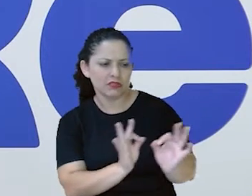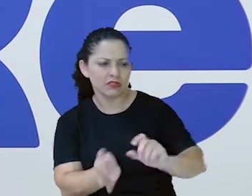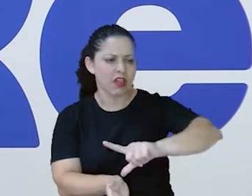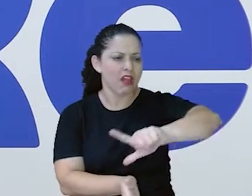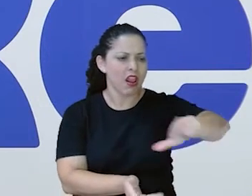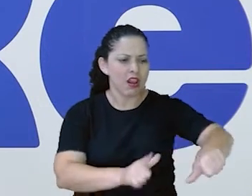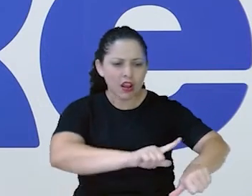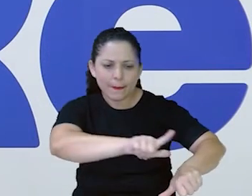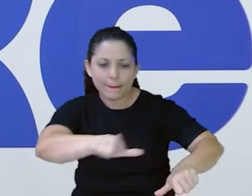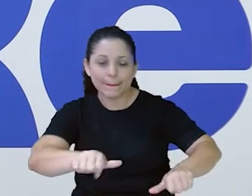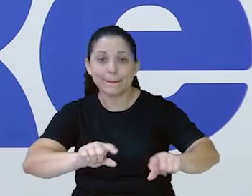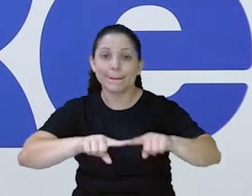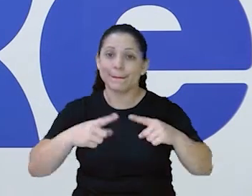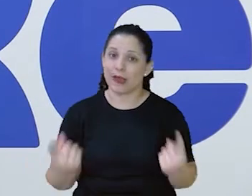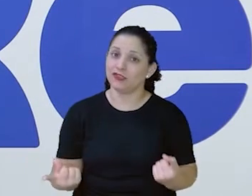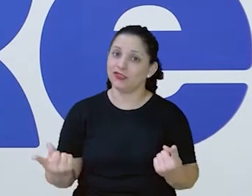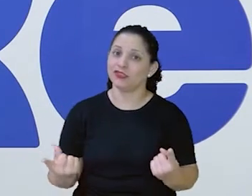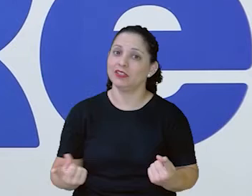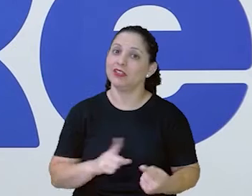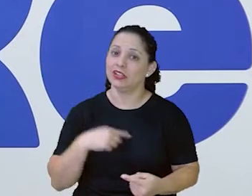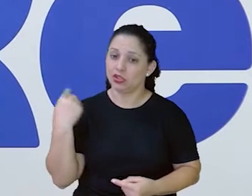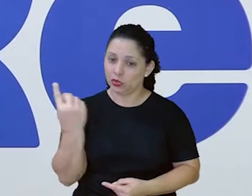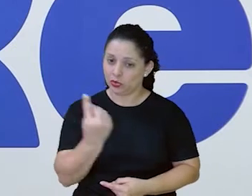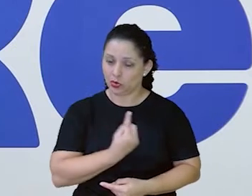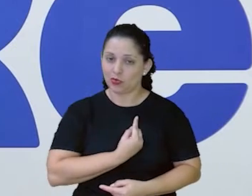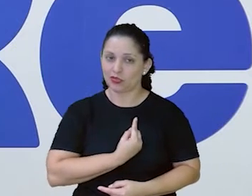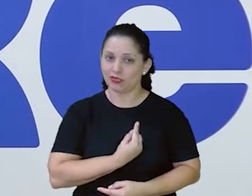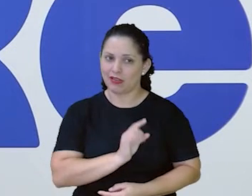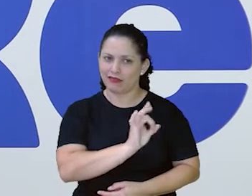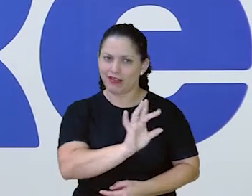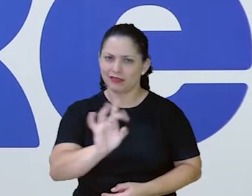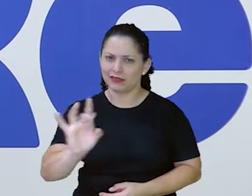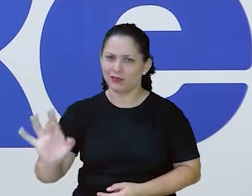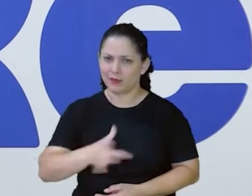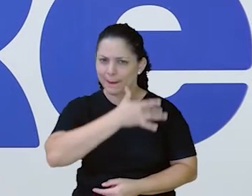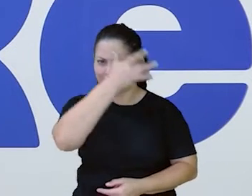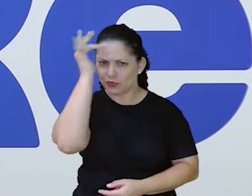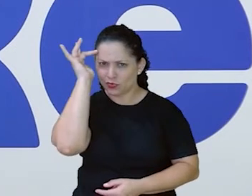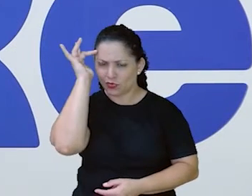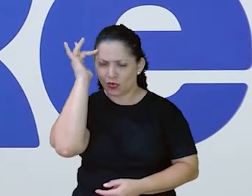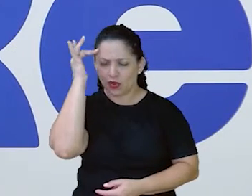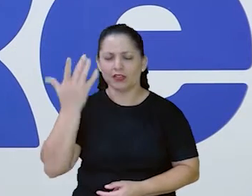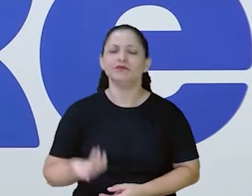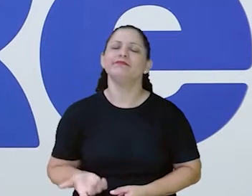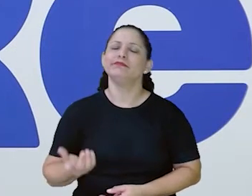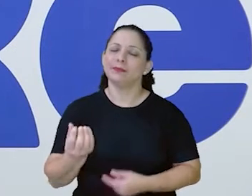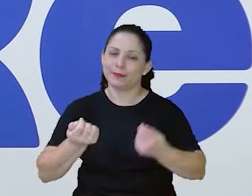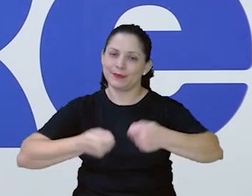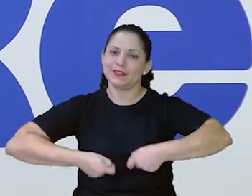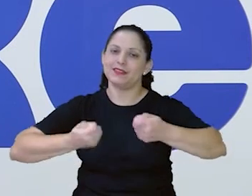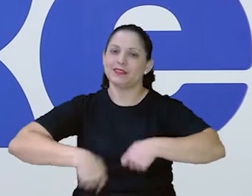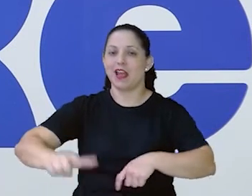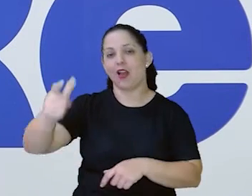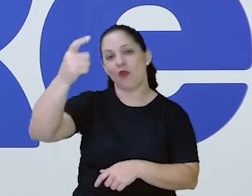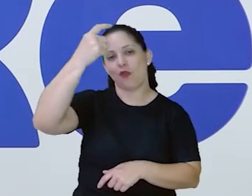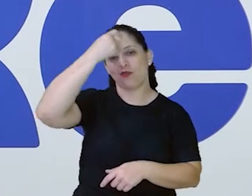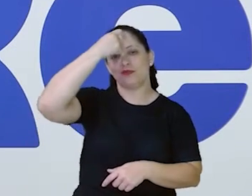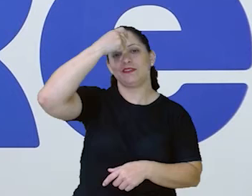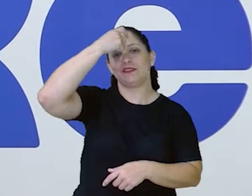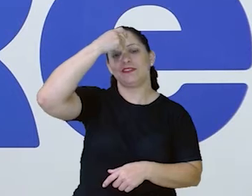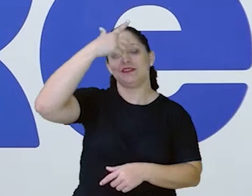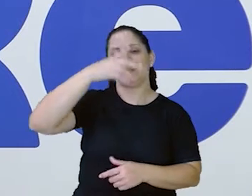ruas. Mas a gente que é morador da cidade precisa ter um pouco de consciência, não é